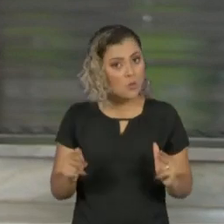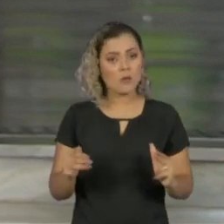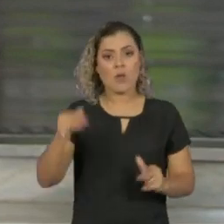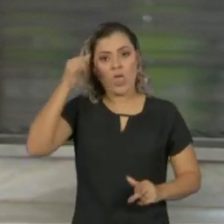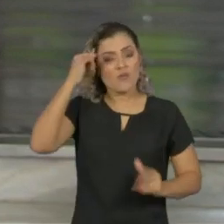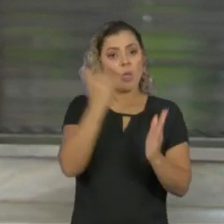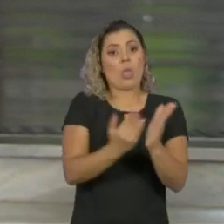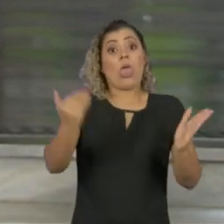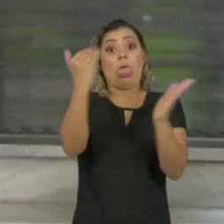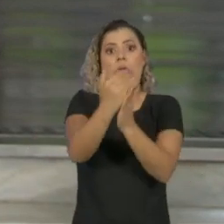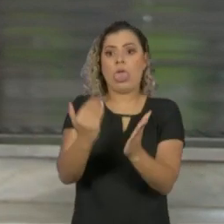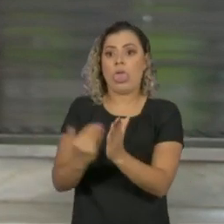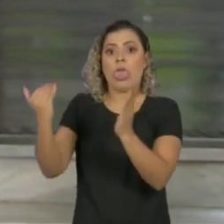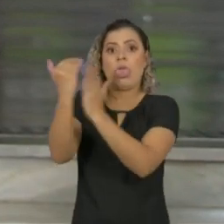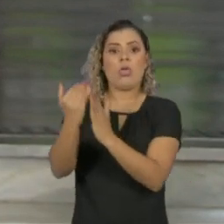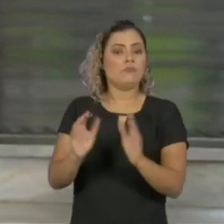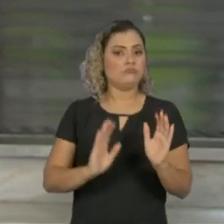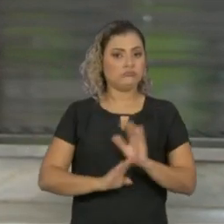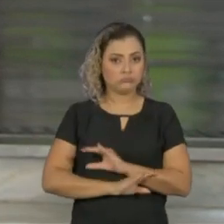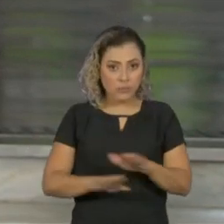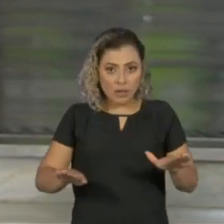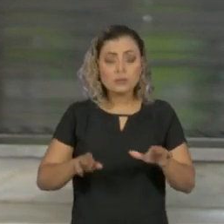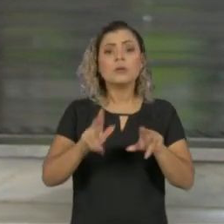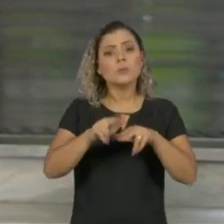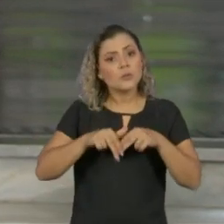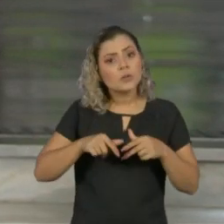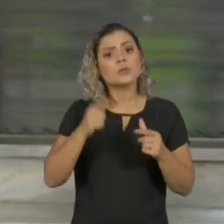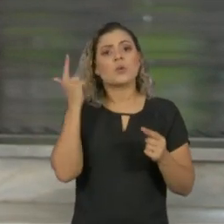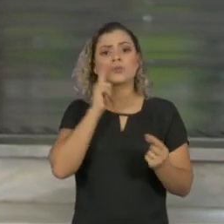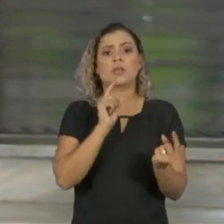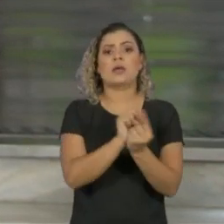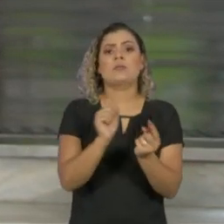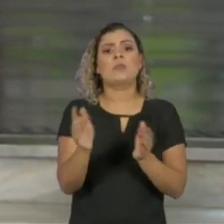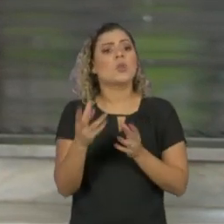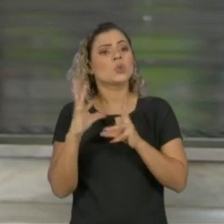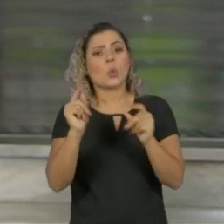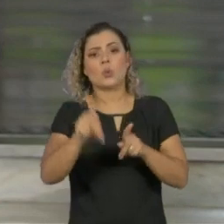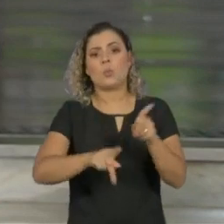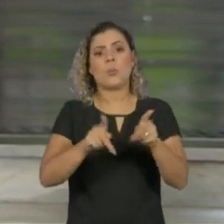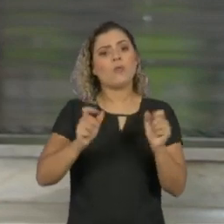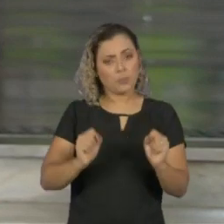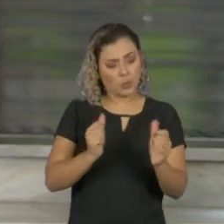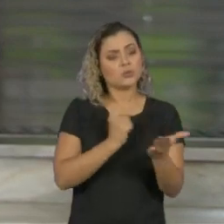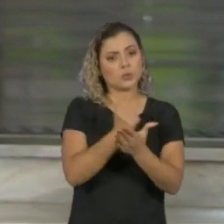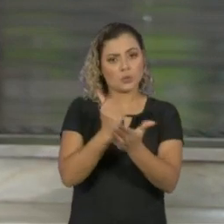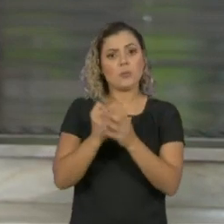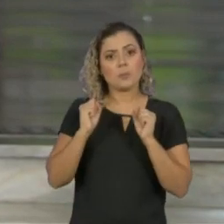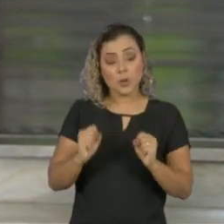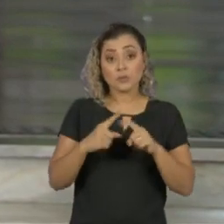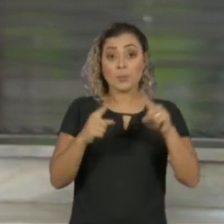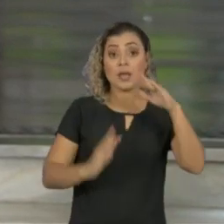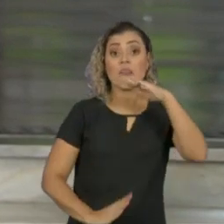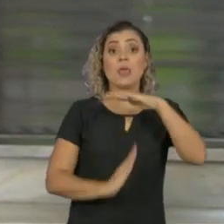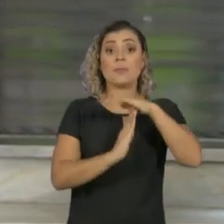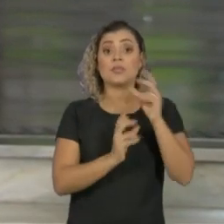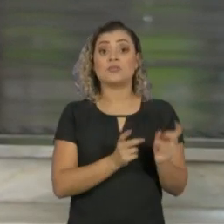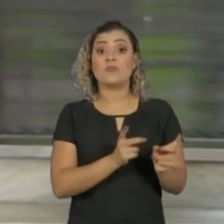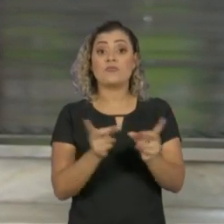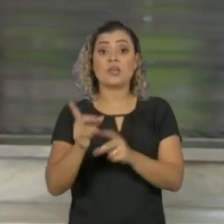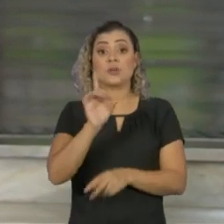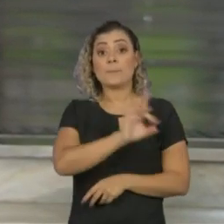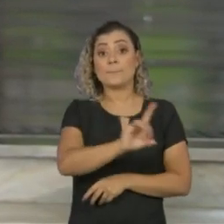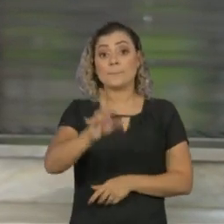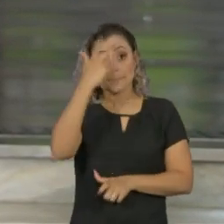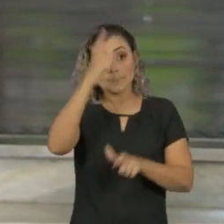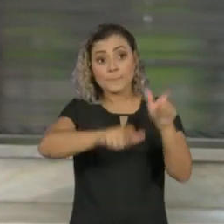farmácias, reduzindo o custo e oferecendo condições de acessibilidade à população. Porém, o limite máximo de venda por